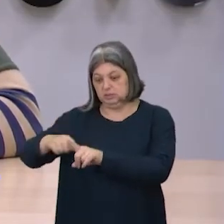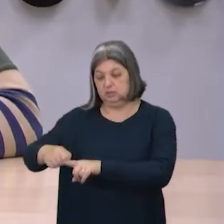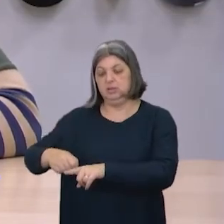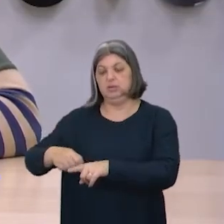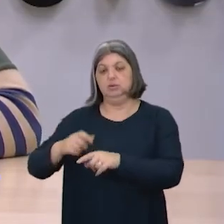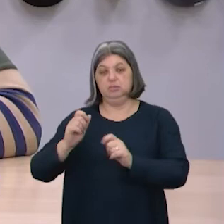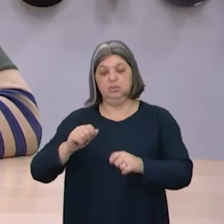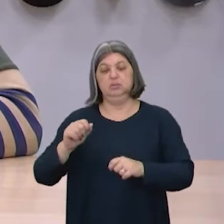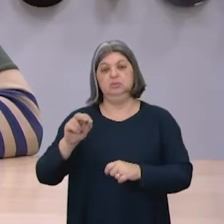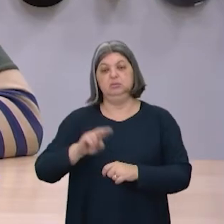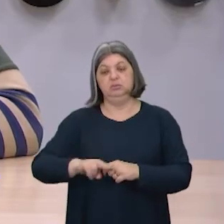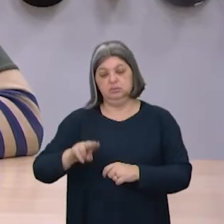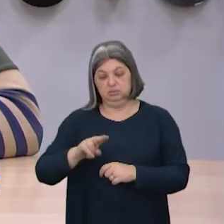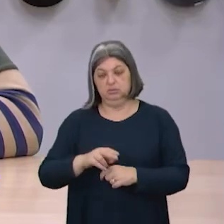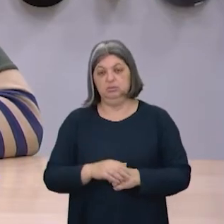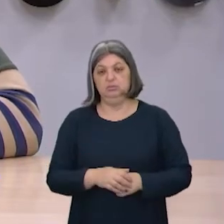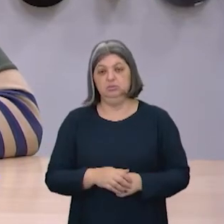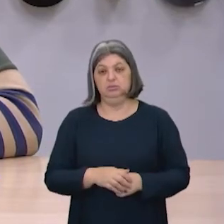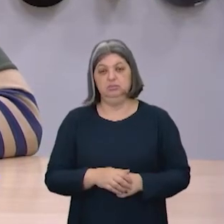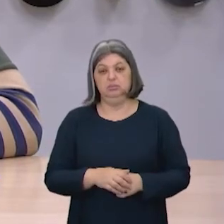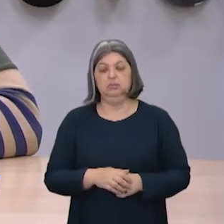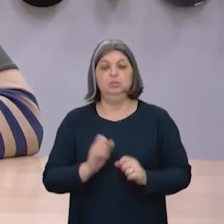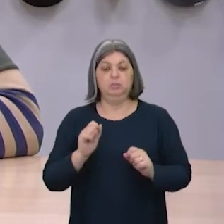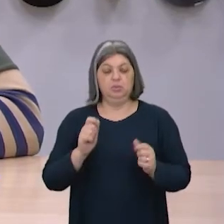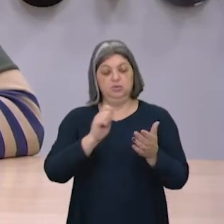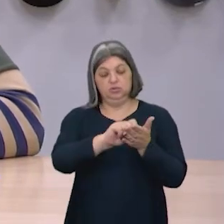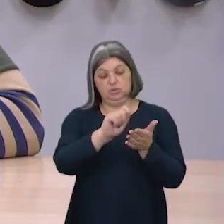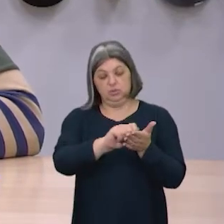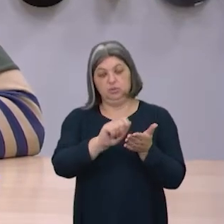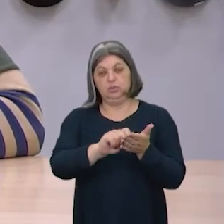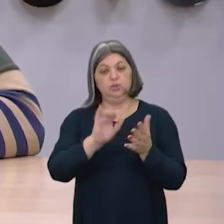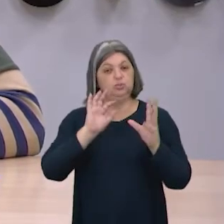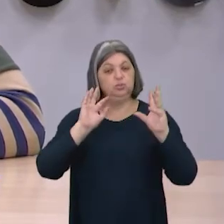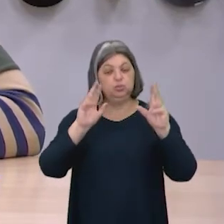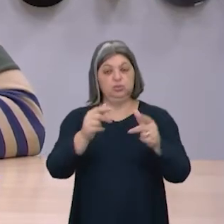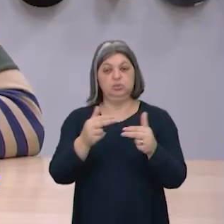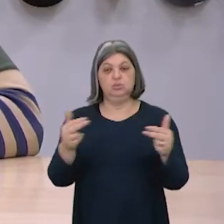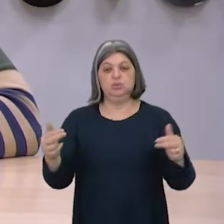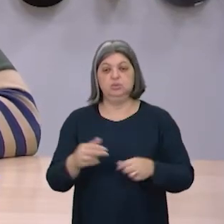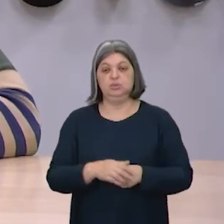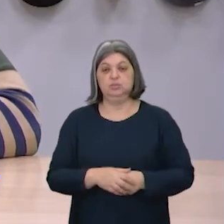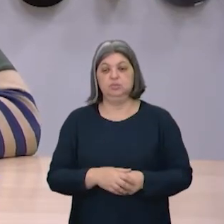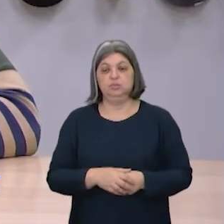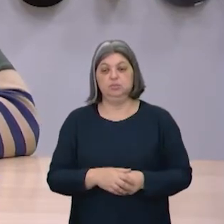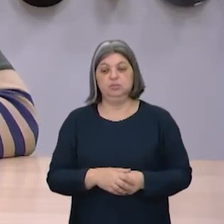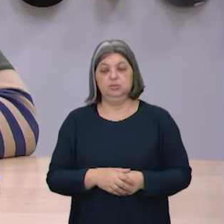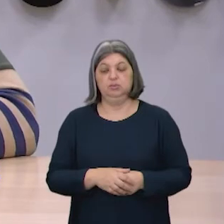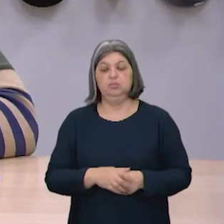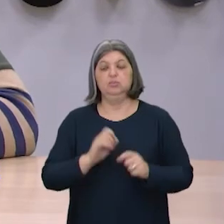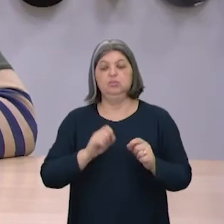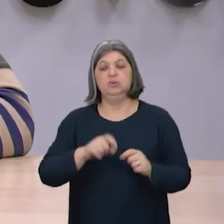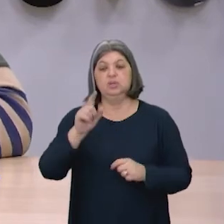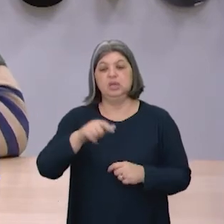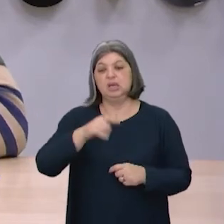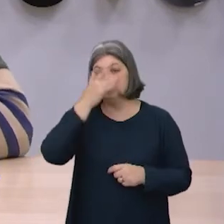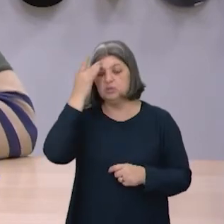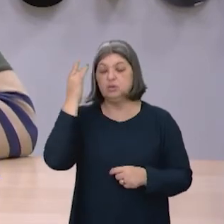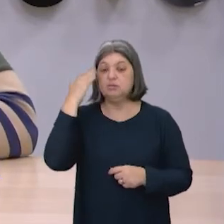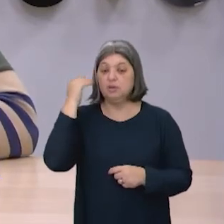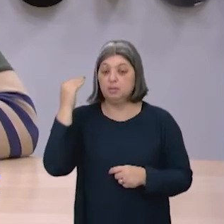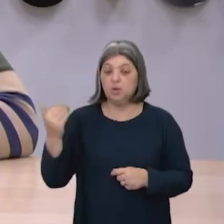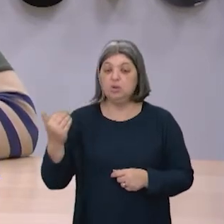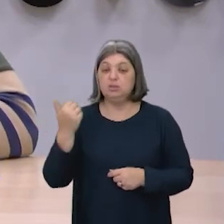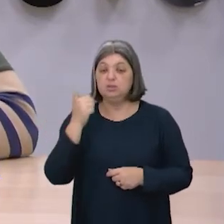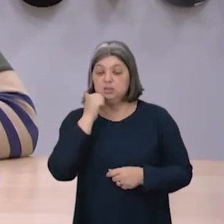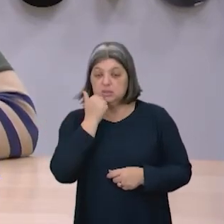os valores, né? Anote tudo, né? Aí quem são os famosos cientistas